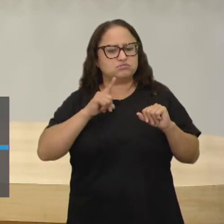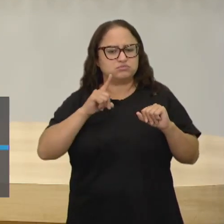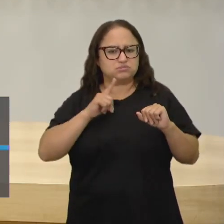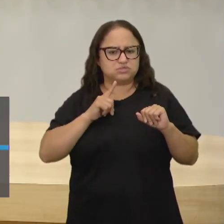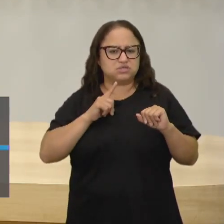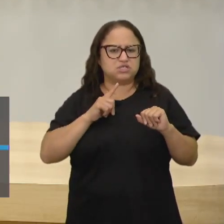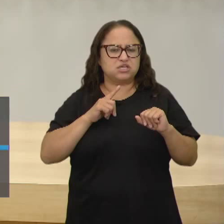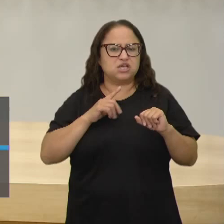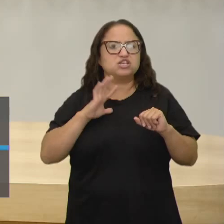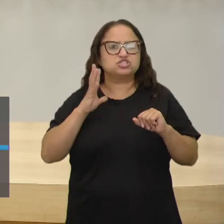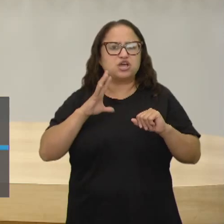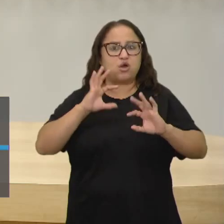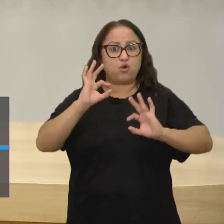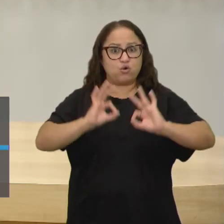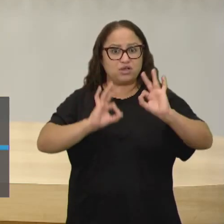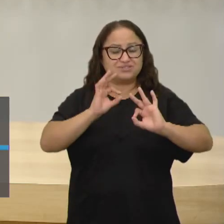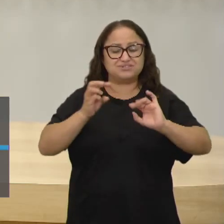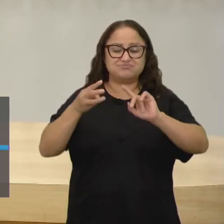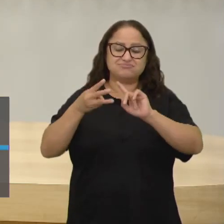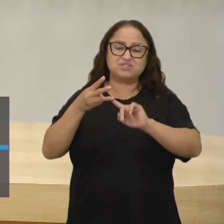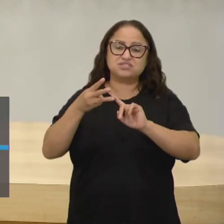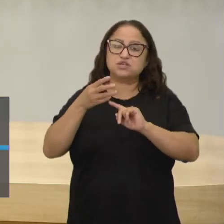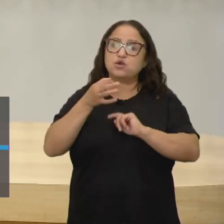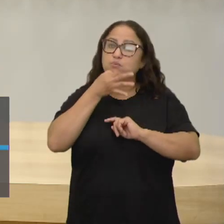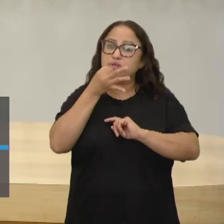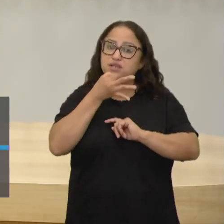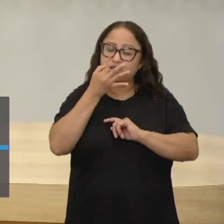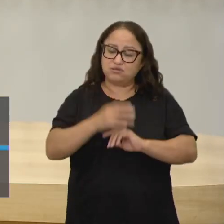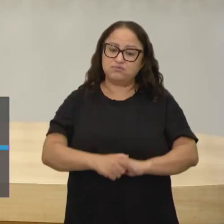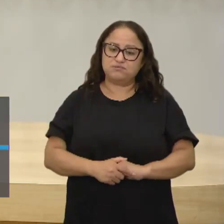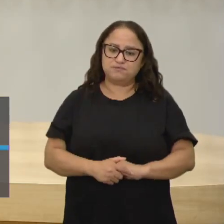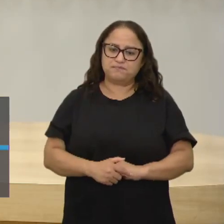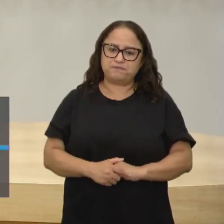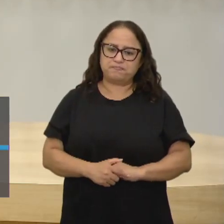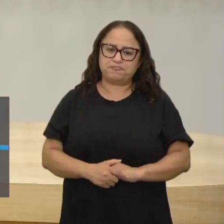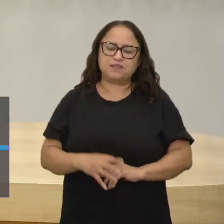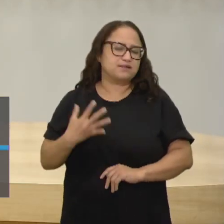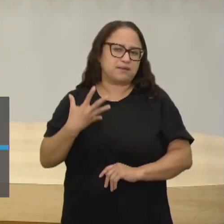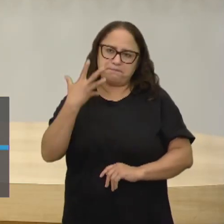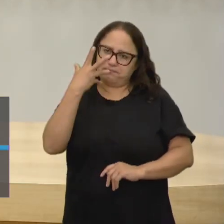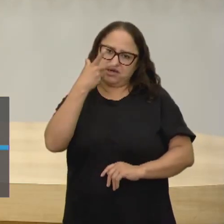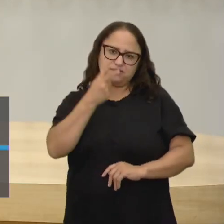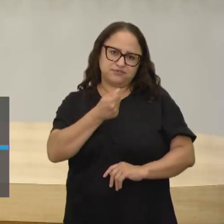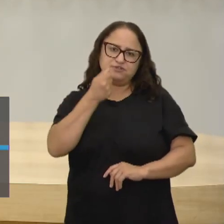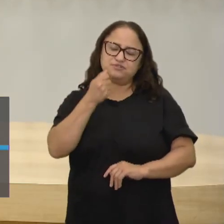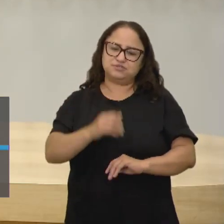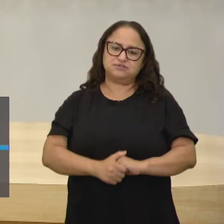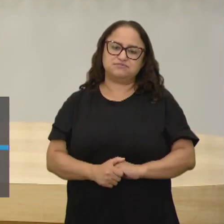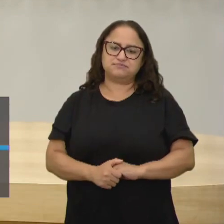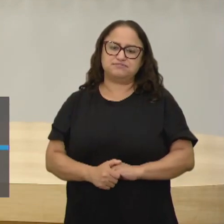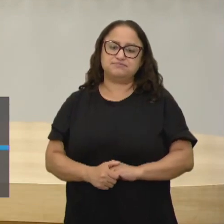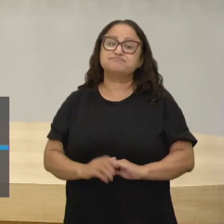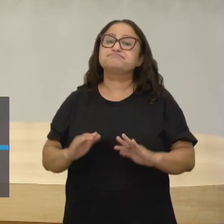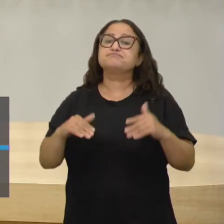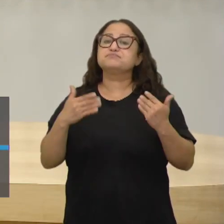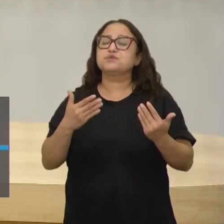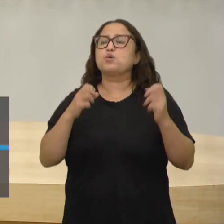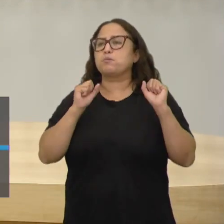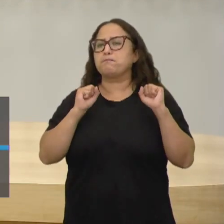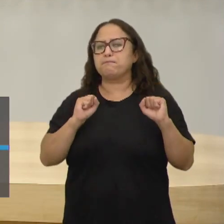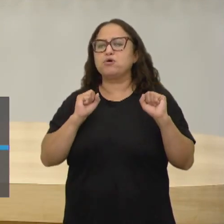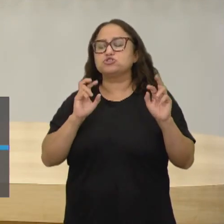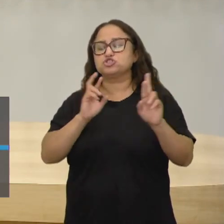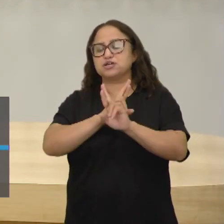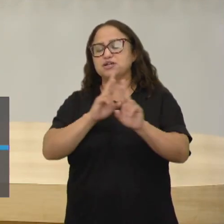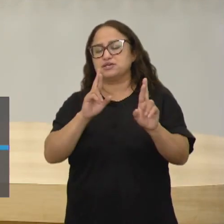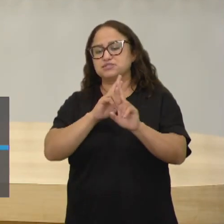uma terceira coisa, talvez, que é muito bela, né? Então, que se podem